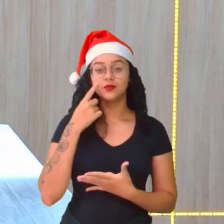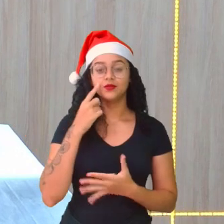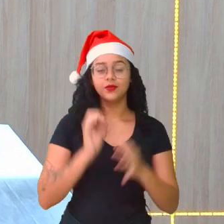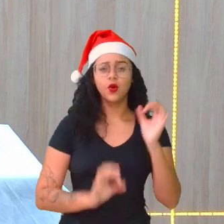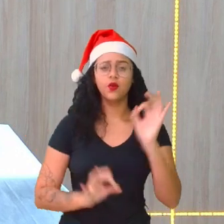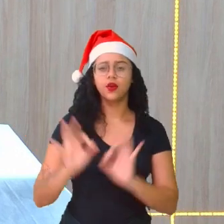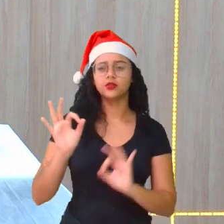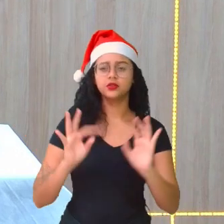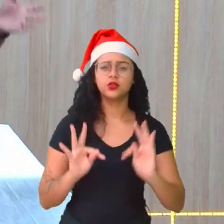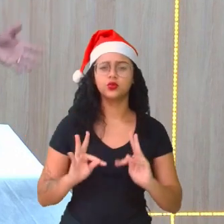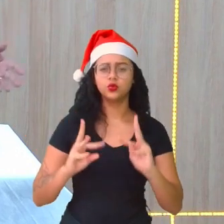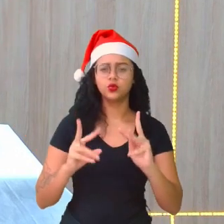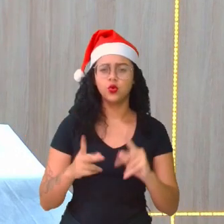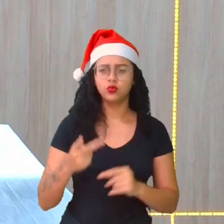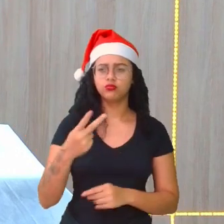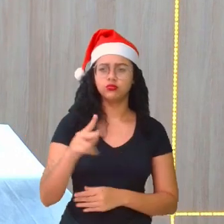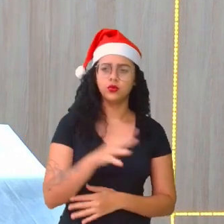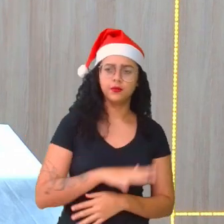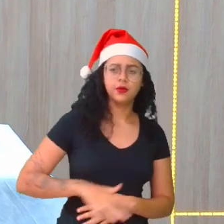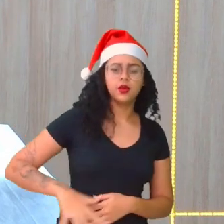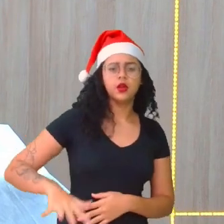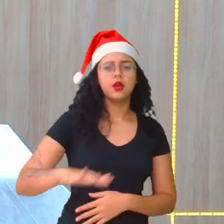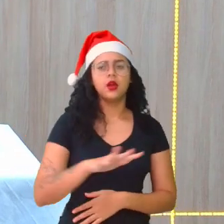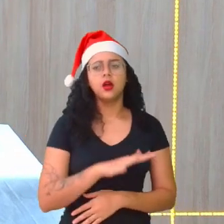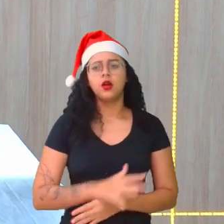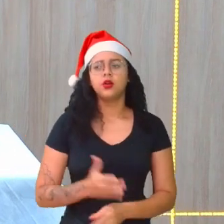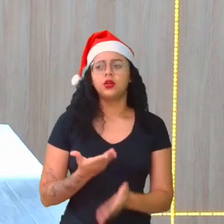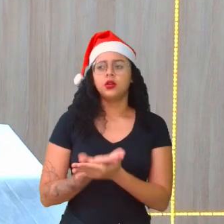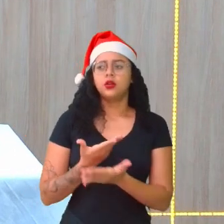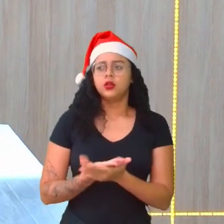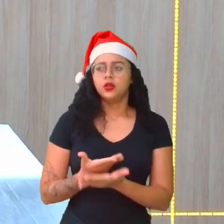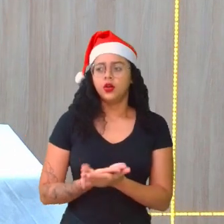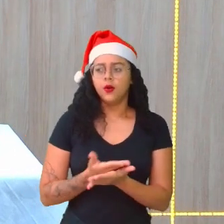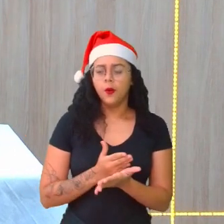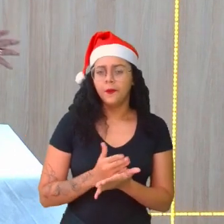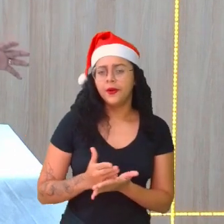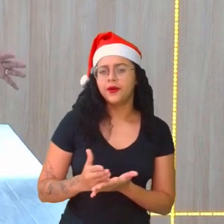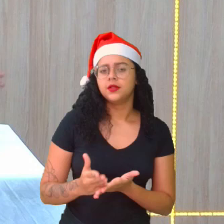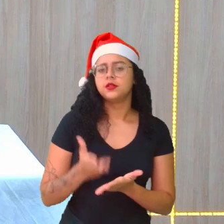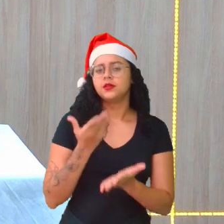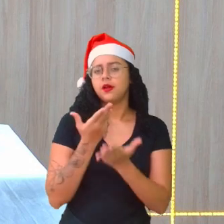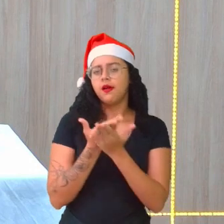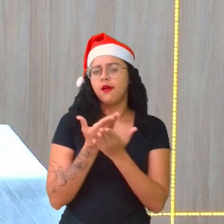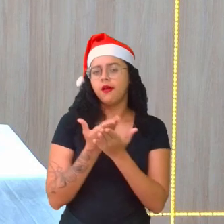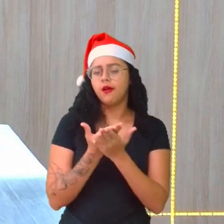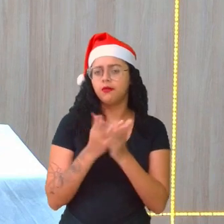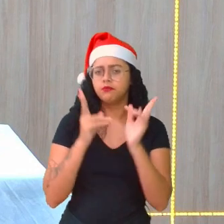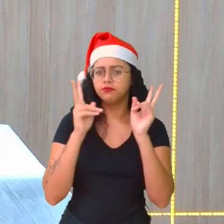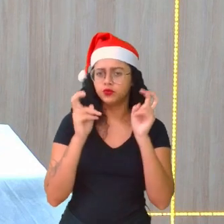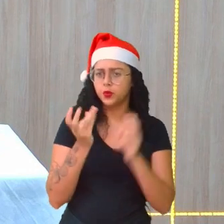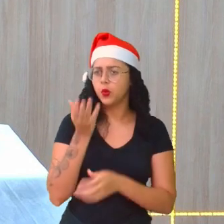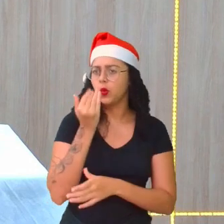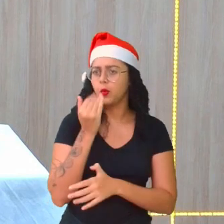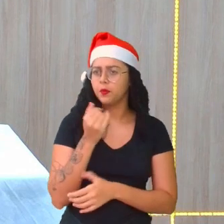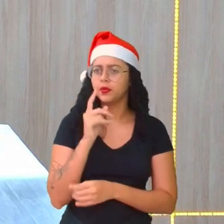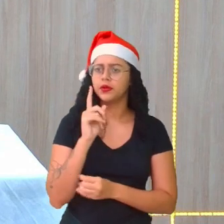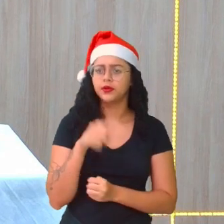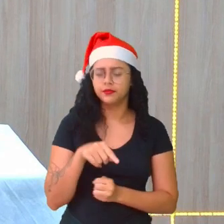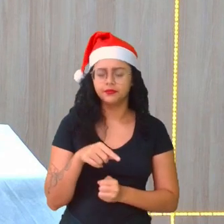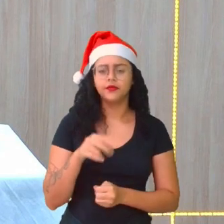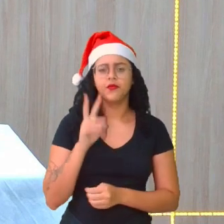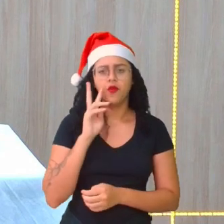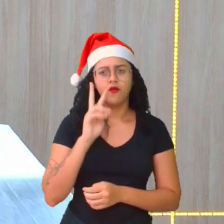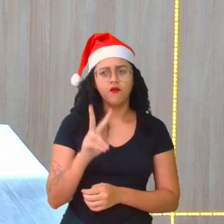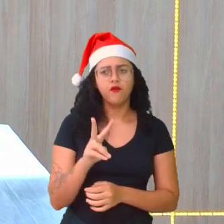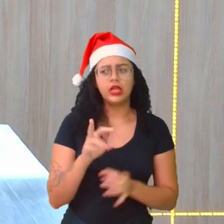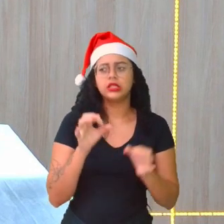organizar todo o teu ambiente de estudo aí para que a gente comece toda essa aula direitinho a respeito de comida. Você vai ver, quando você estiver comendo a sua pizza, você vai ver